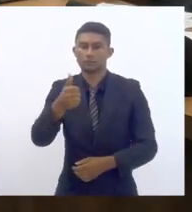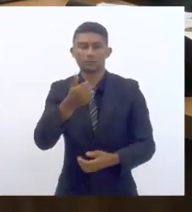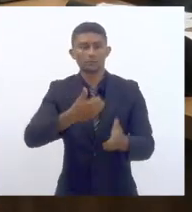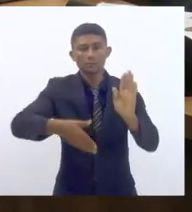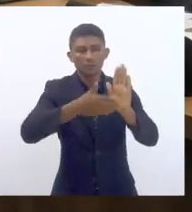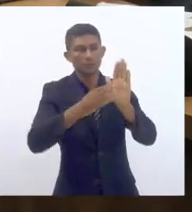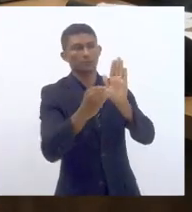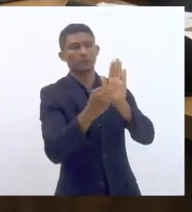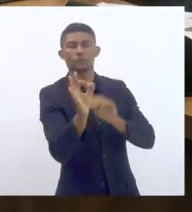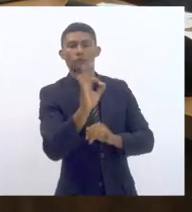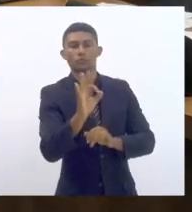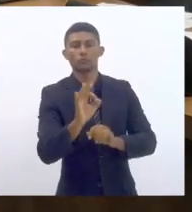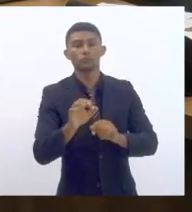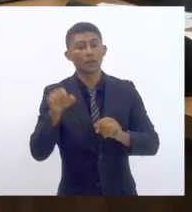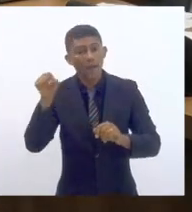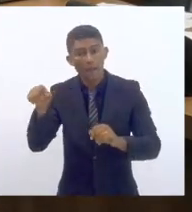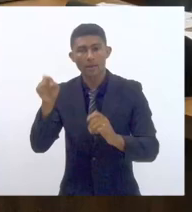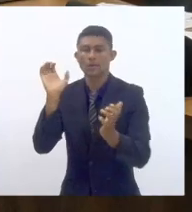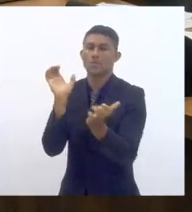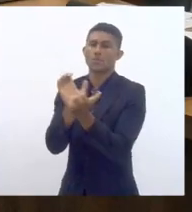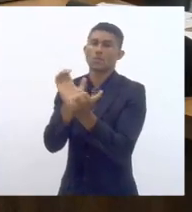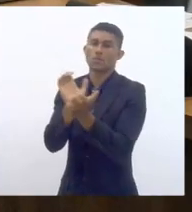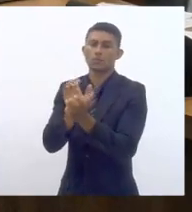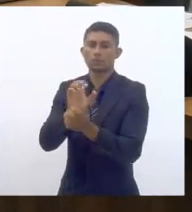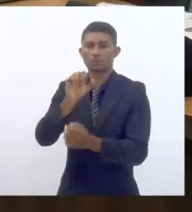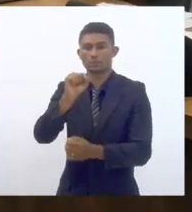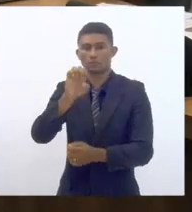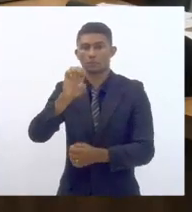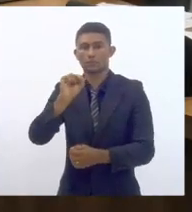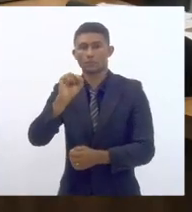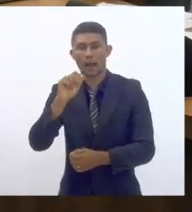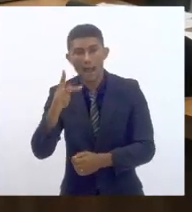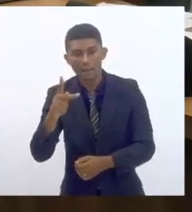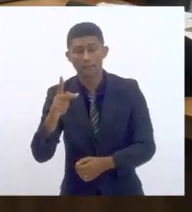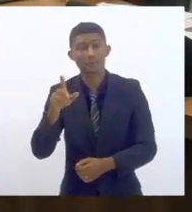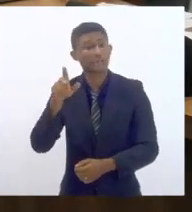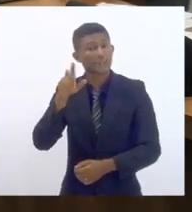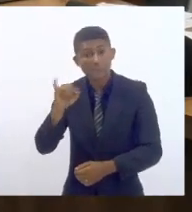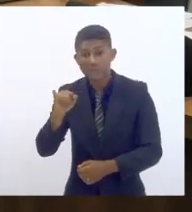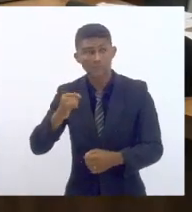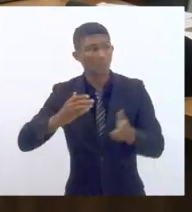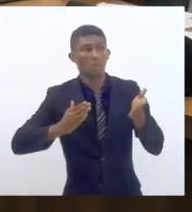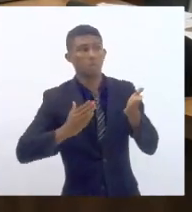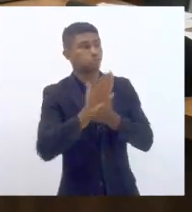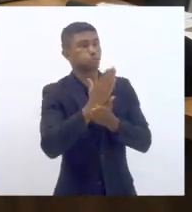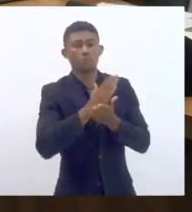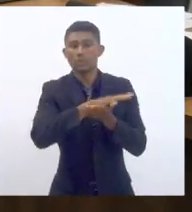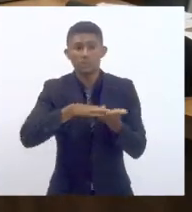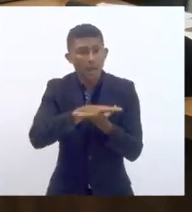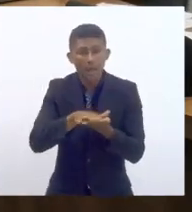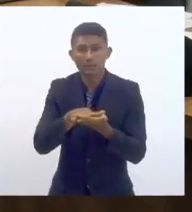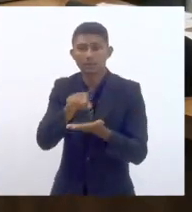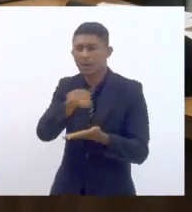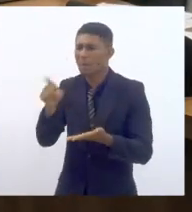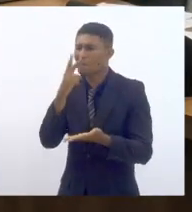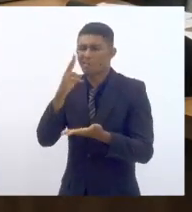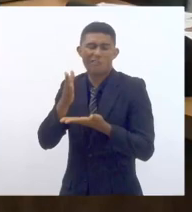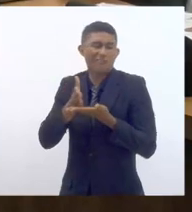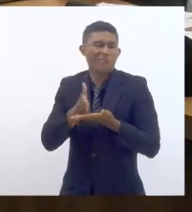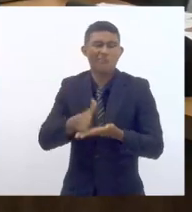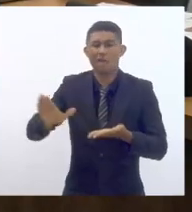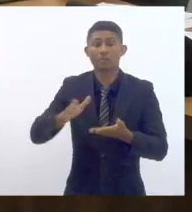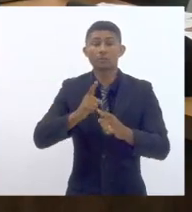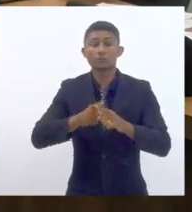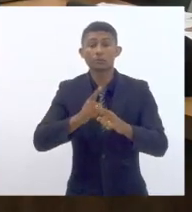que diz respeito ao quadro técnico da SEAP, que vai ficar no limbo se a gente não aprovar nada sobre eles, uma vez que a gente vai aprovar a